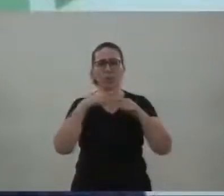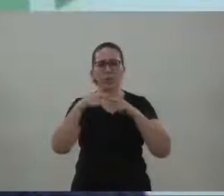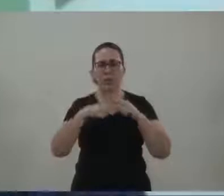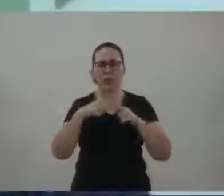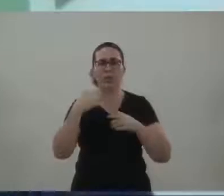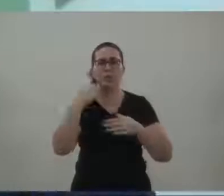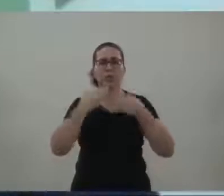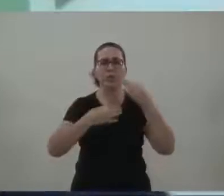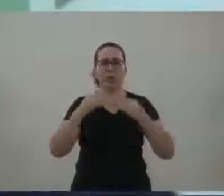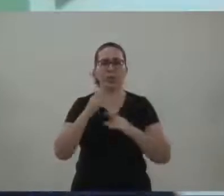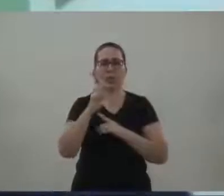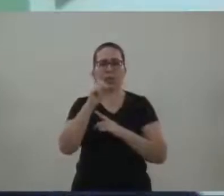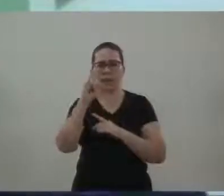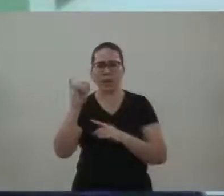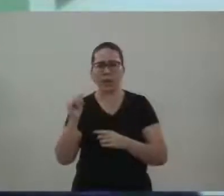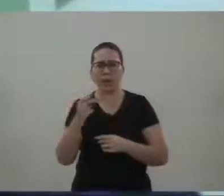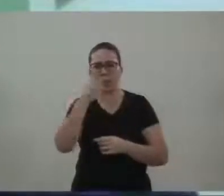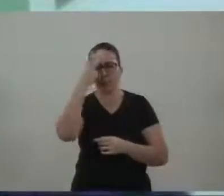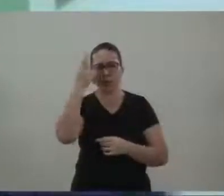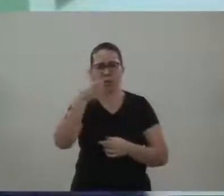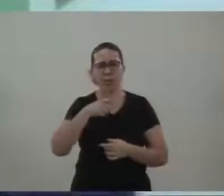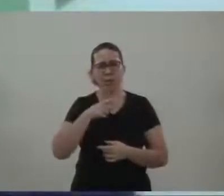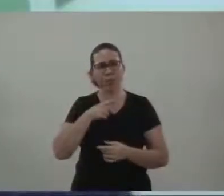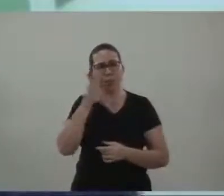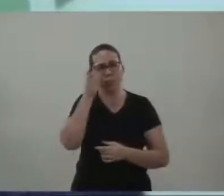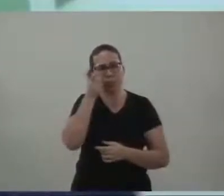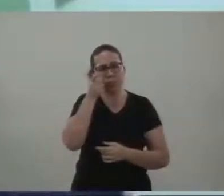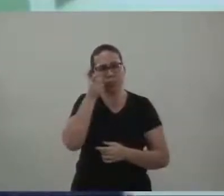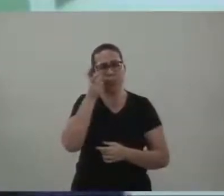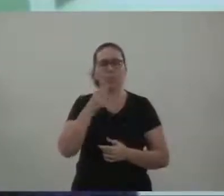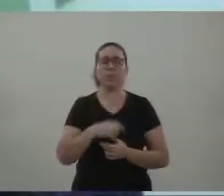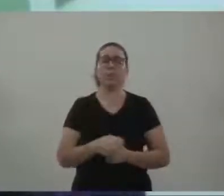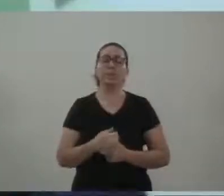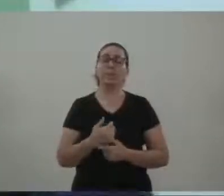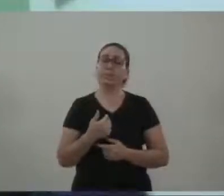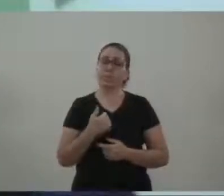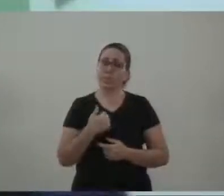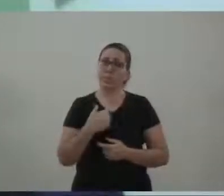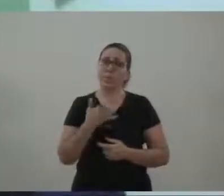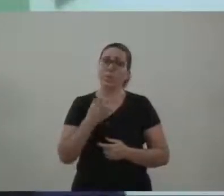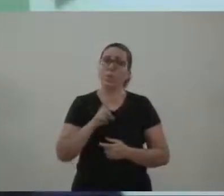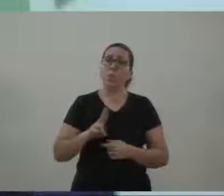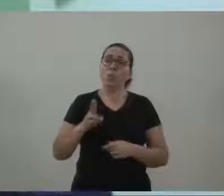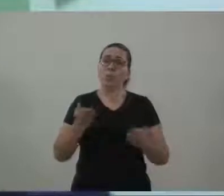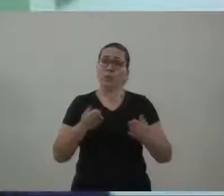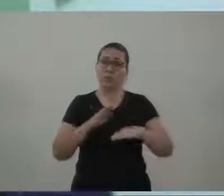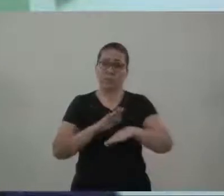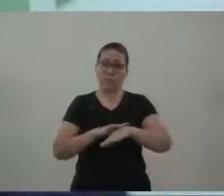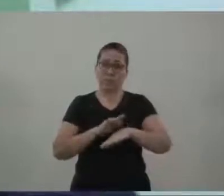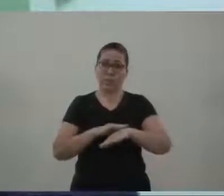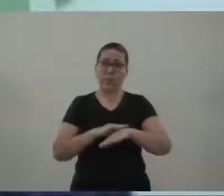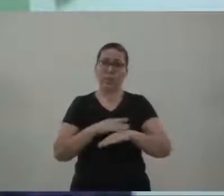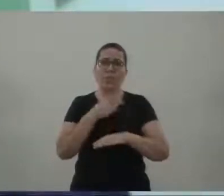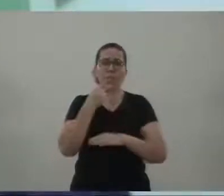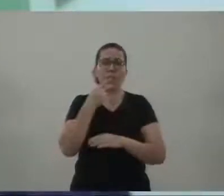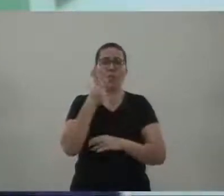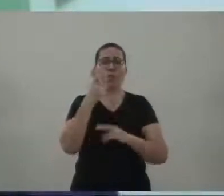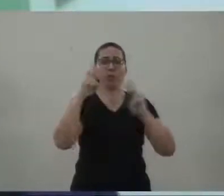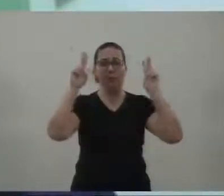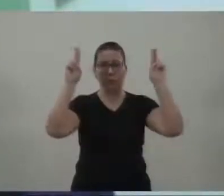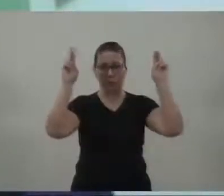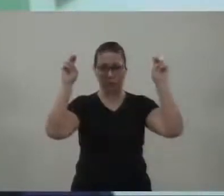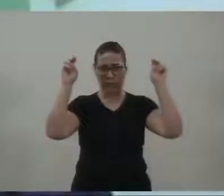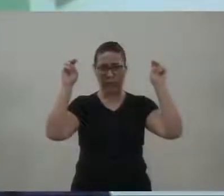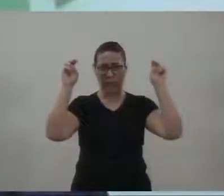jurídico, a Kelly, bem-vindos, público que nos assiste. Então, quero usar o meu tempo hoje, tentar falar aqui dois assuntos,